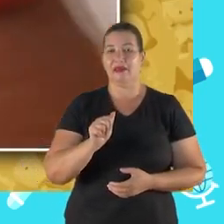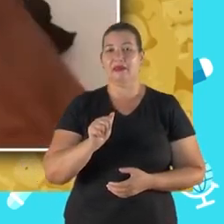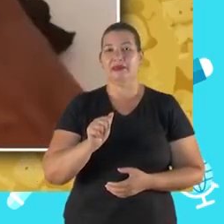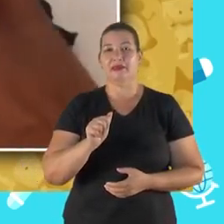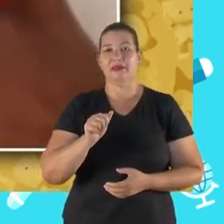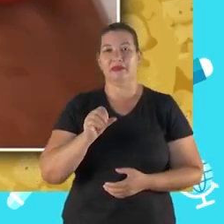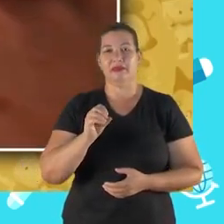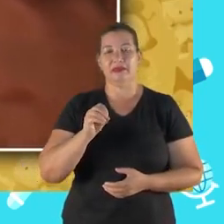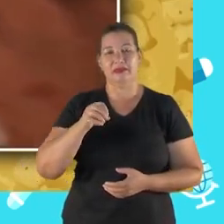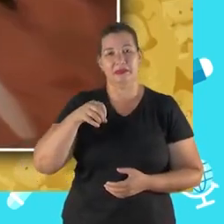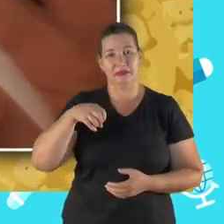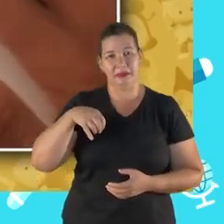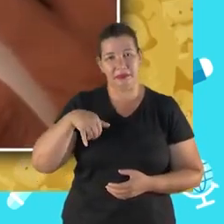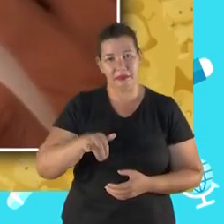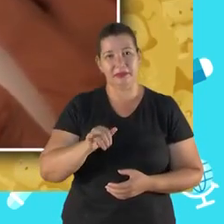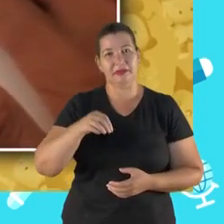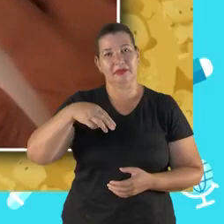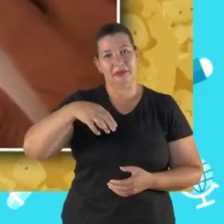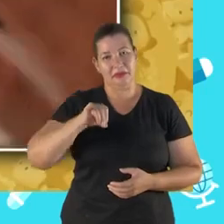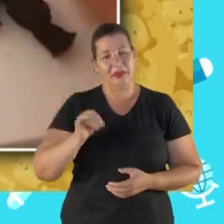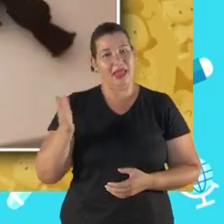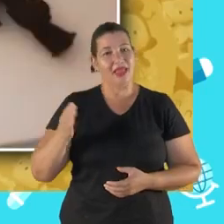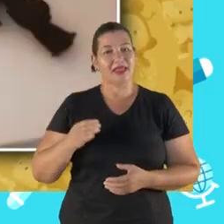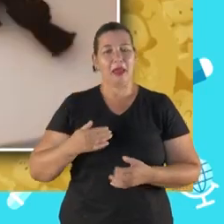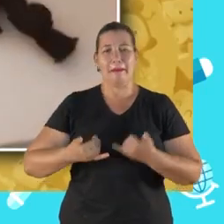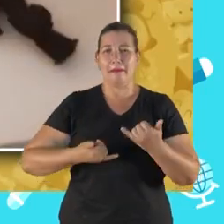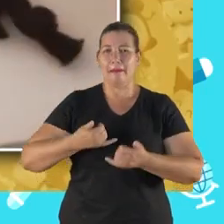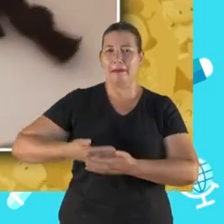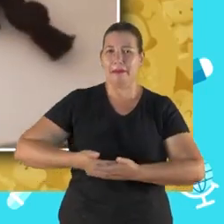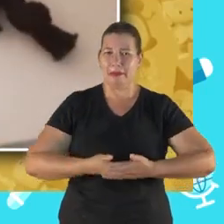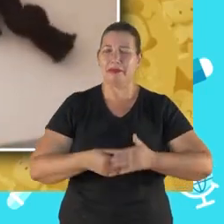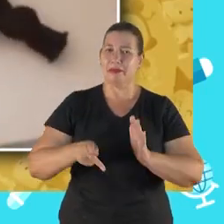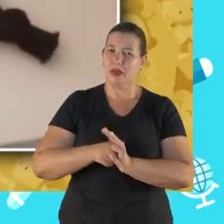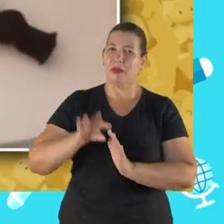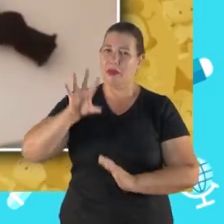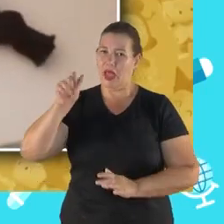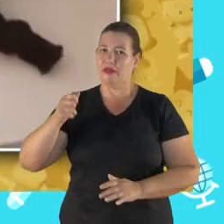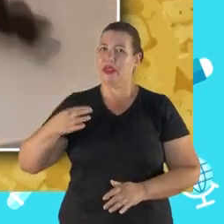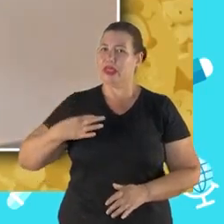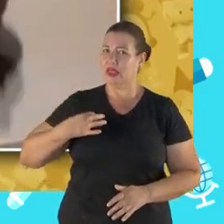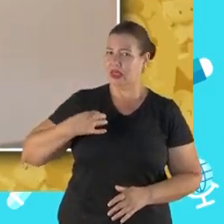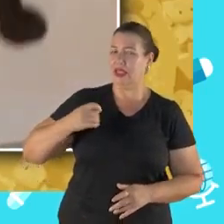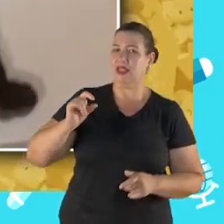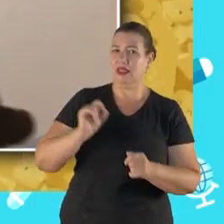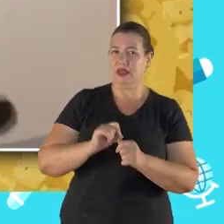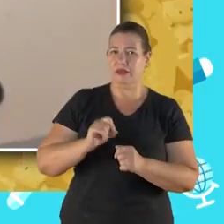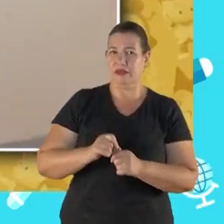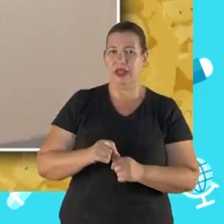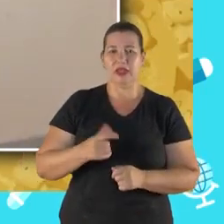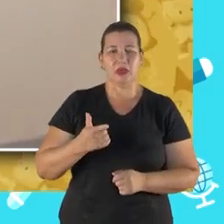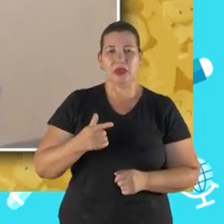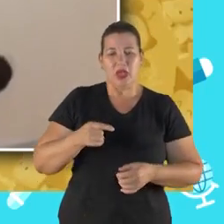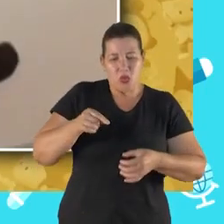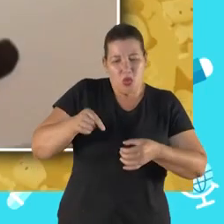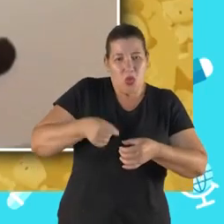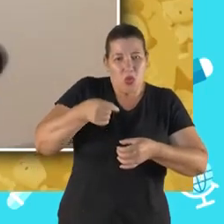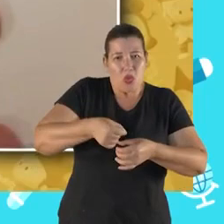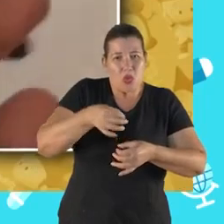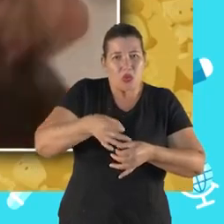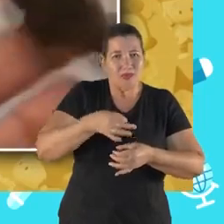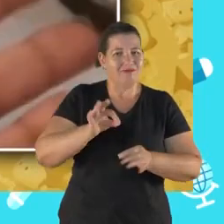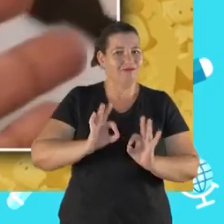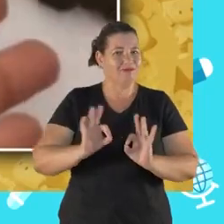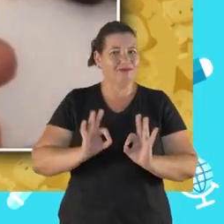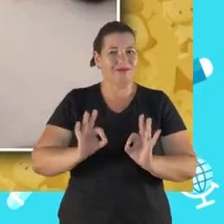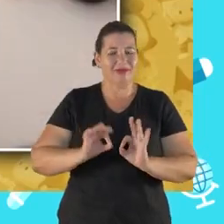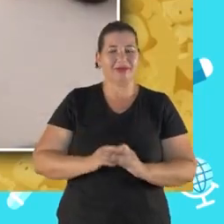Abayomi. Abayomi é essa linda boneca africana de pano que não tem nenhuma